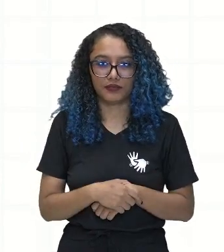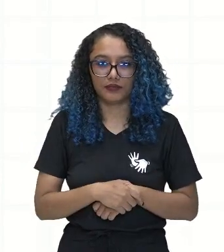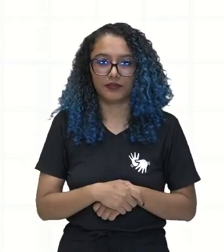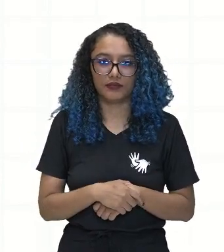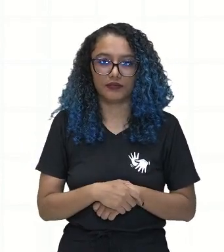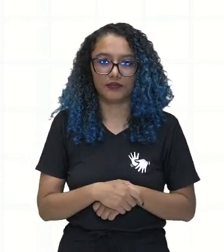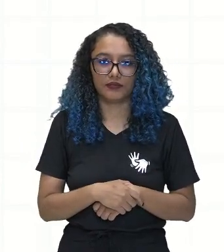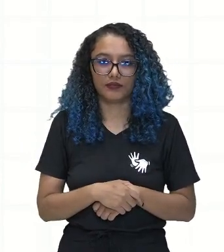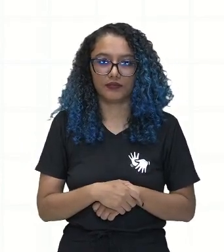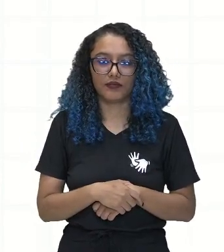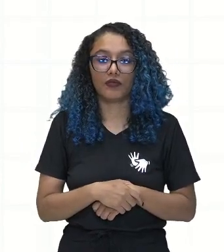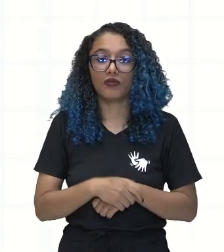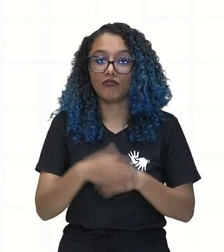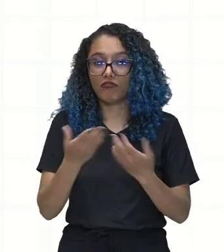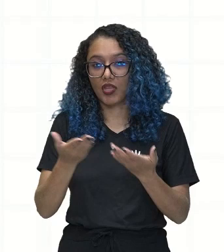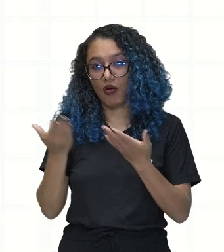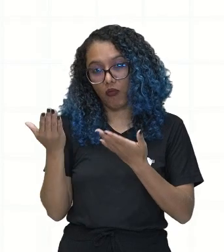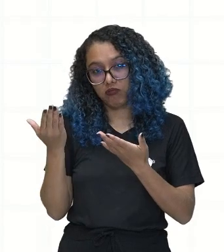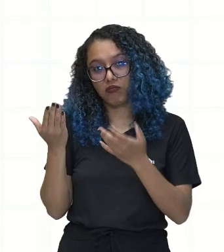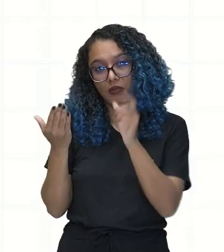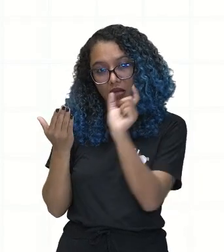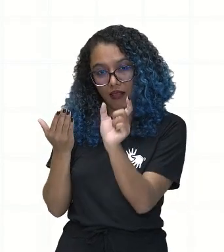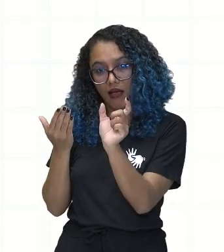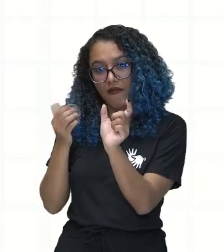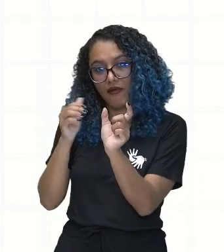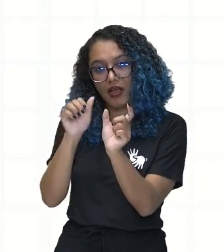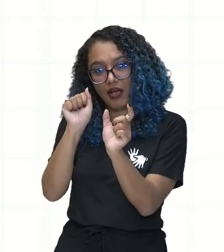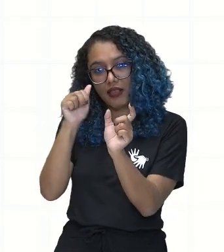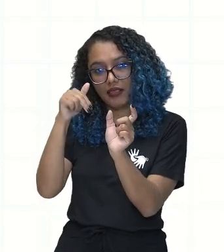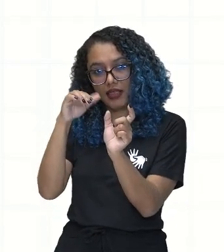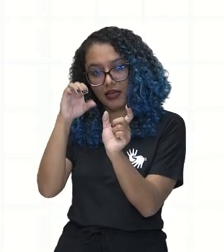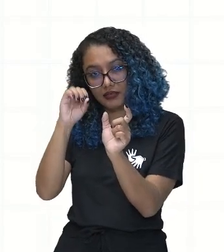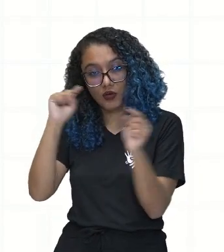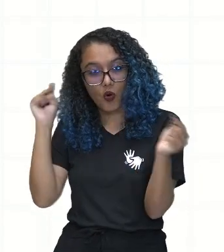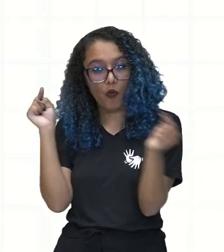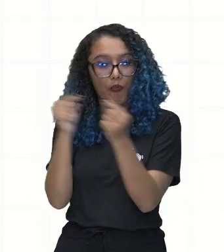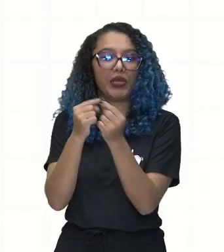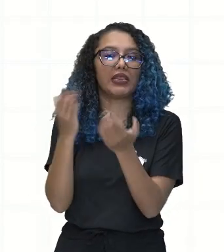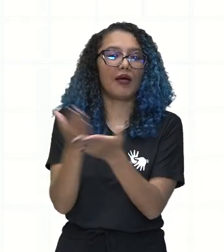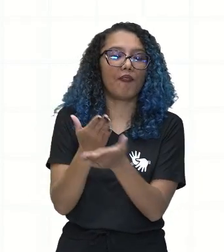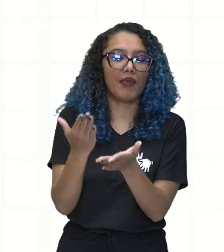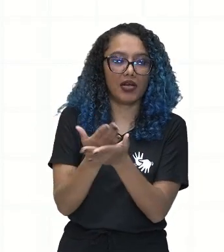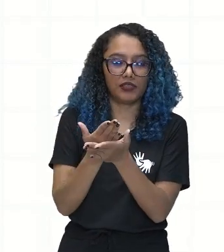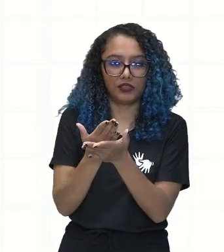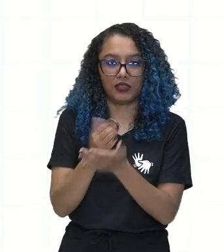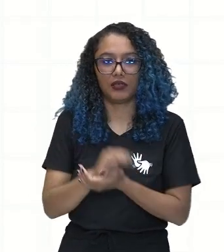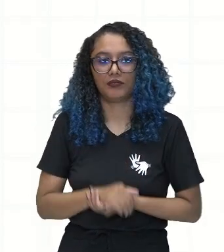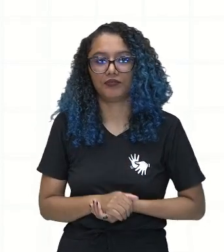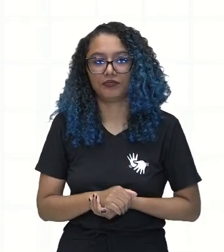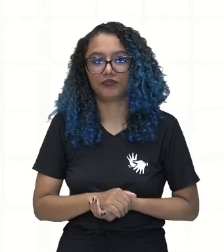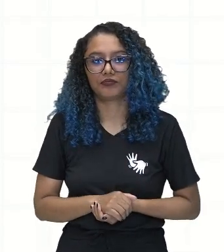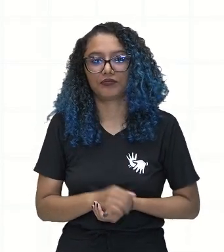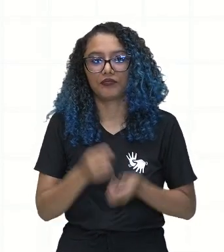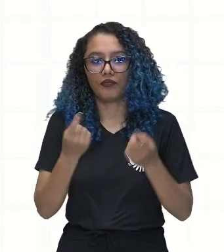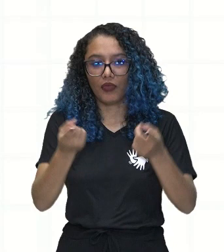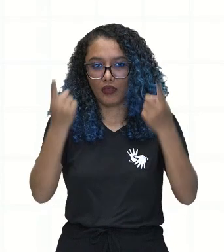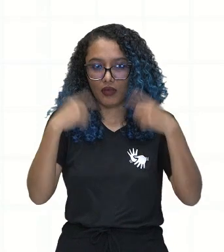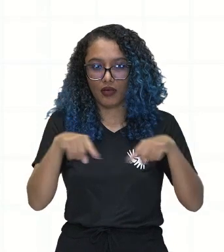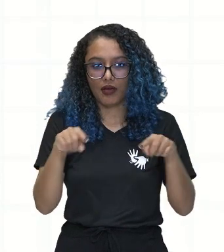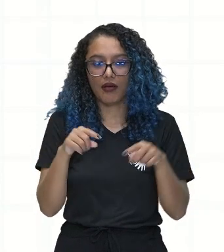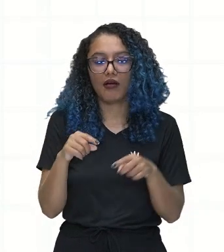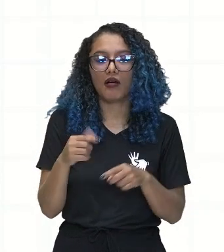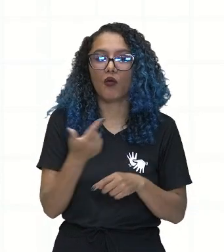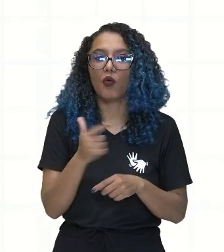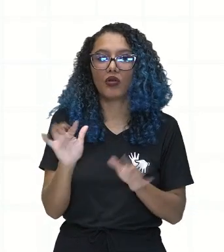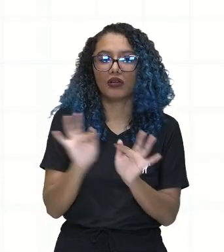anexas, concordando aí com o substantivo, ok? Muito bem. A explicação está na página, olha aqui o